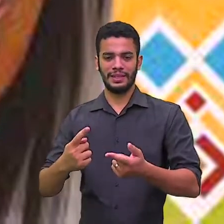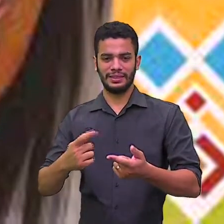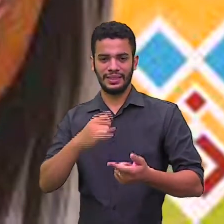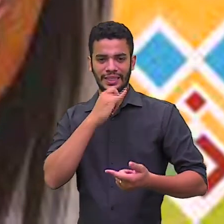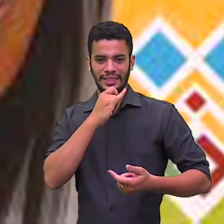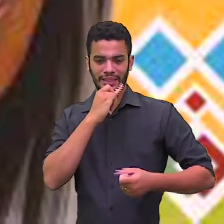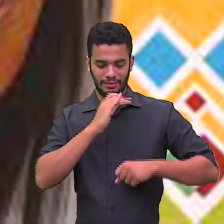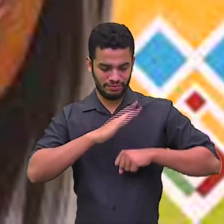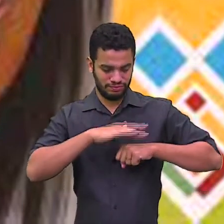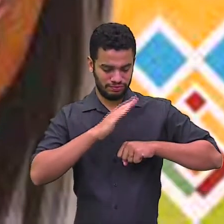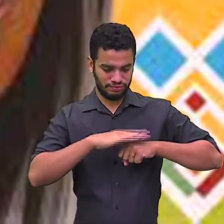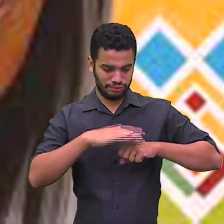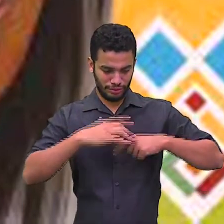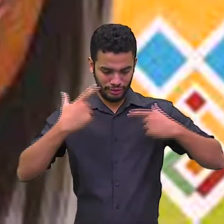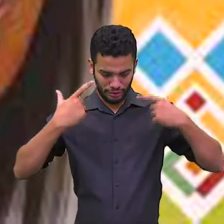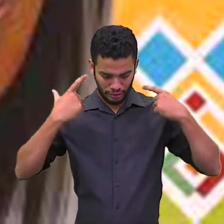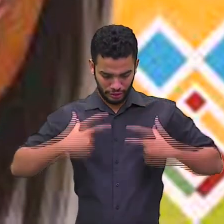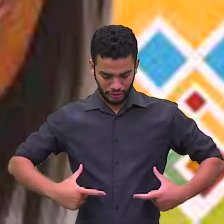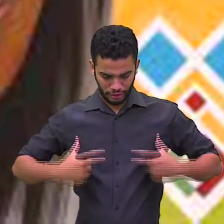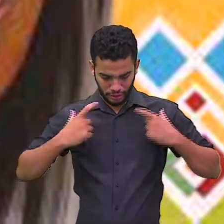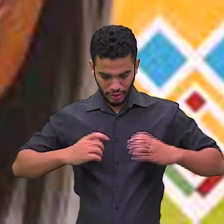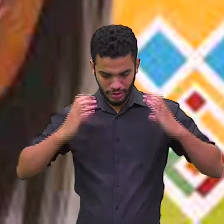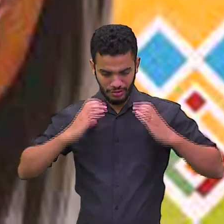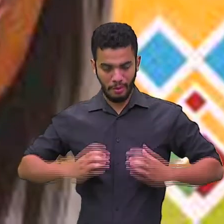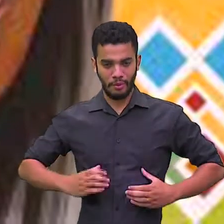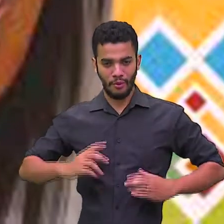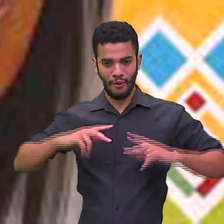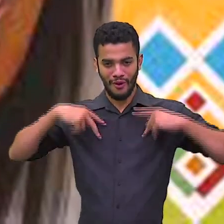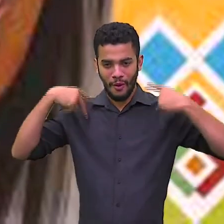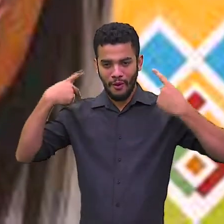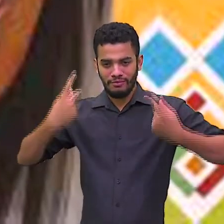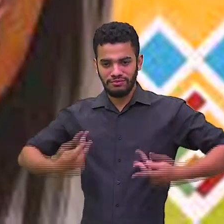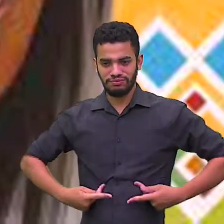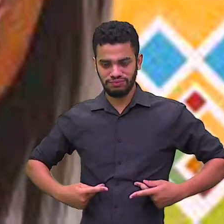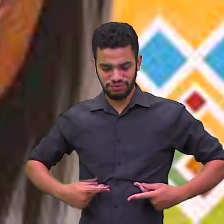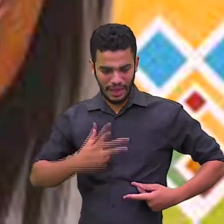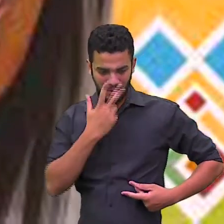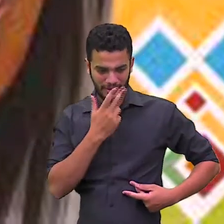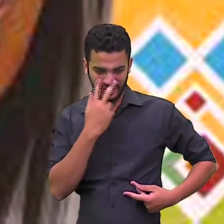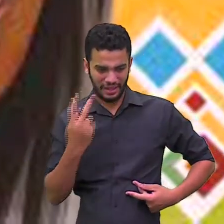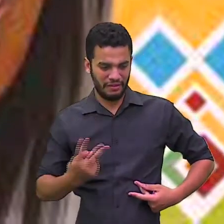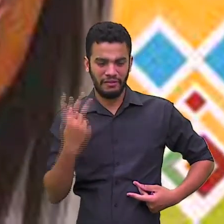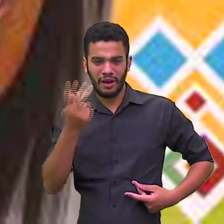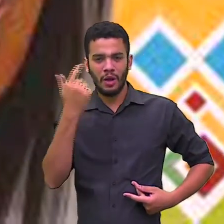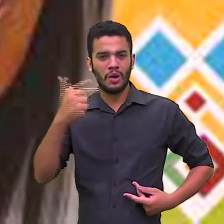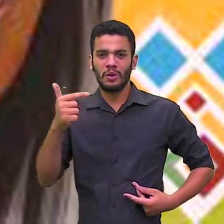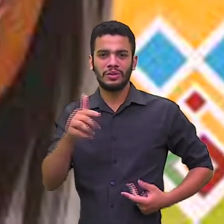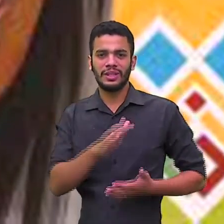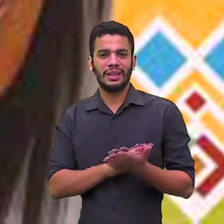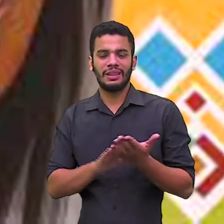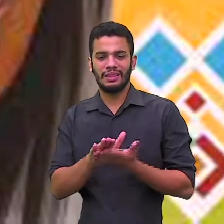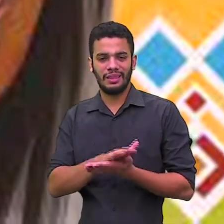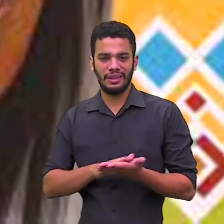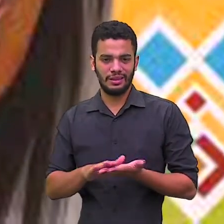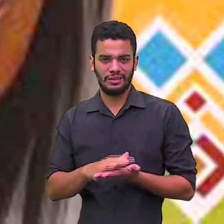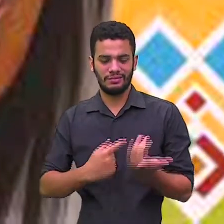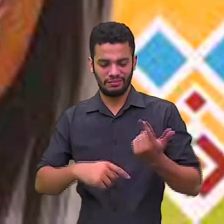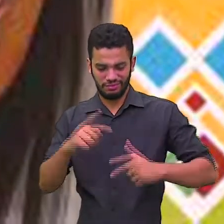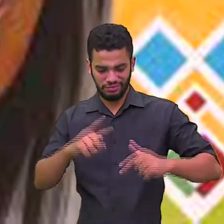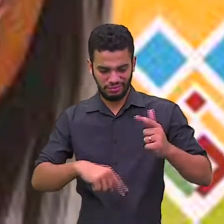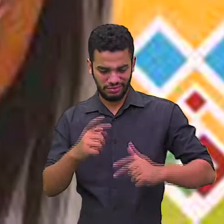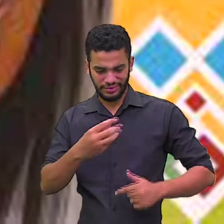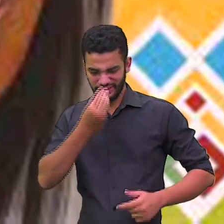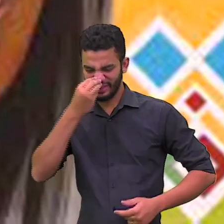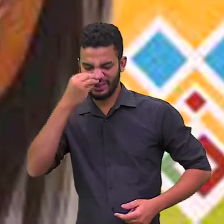produto, como fosse um papel que você faz um embrulho, uma bola e joga no cesto